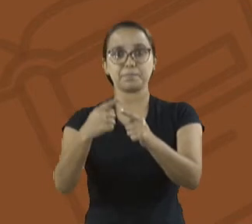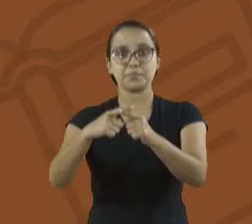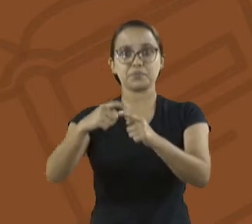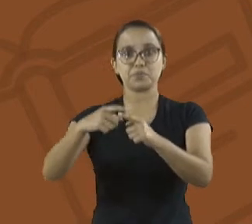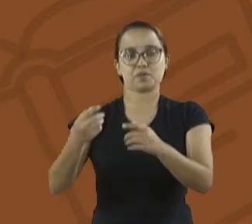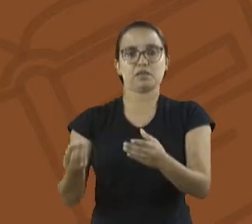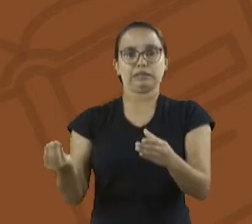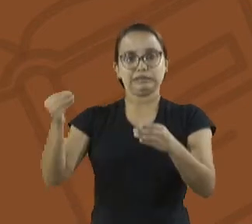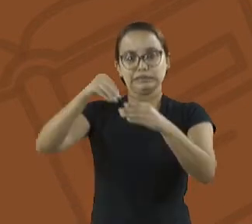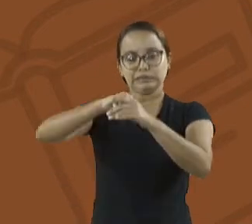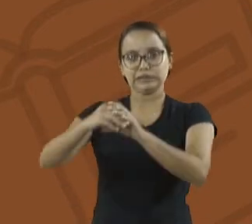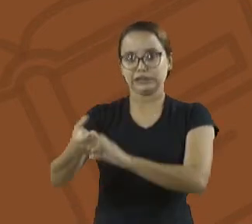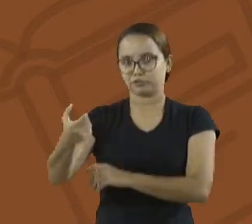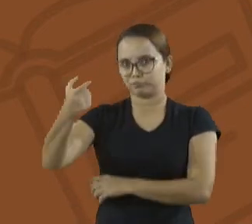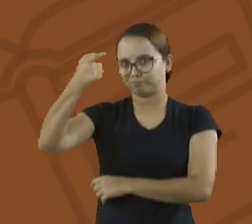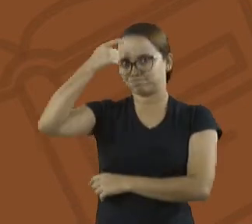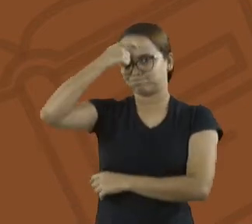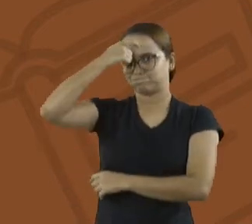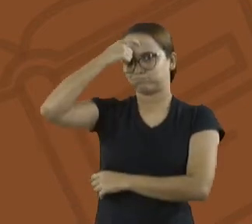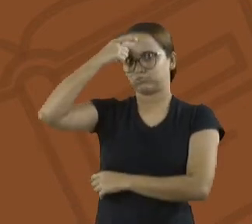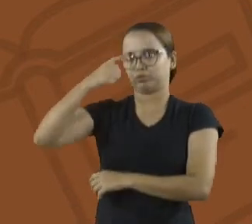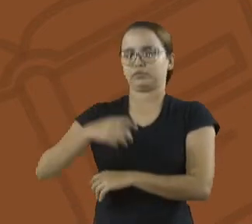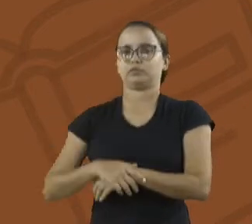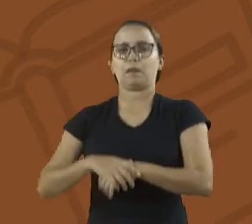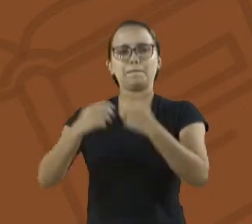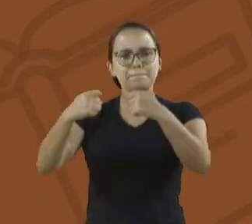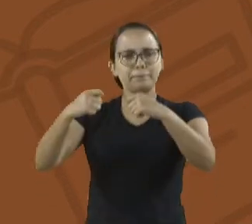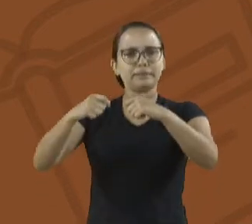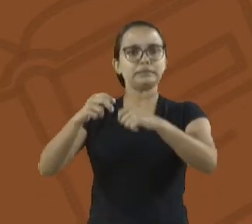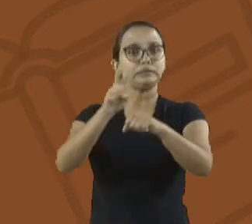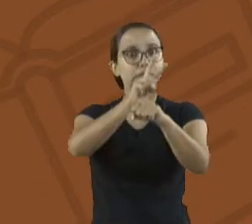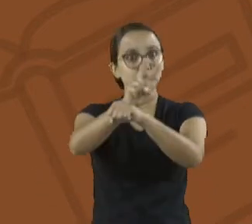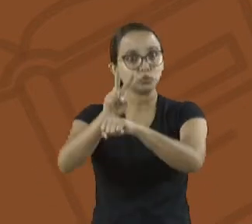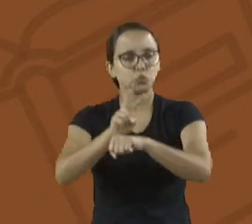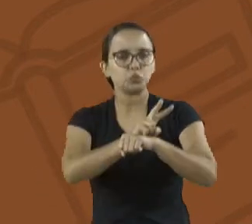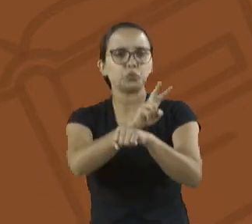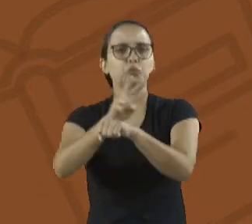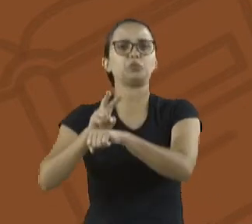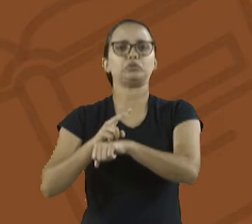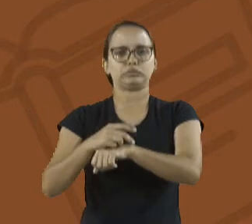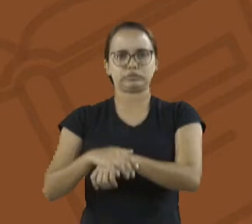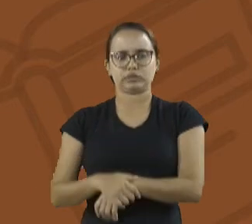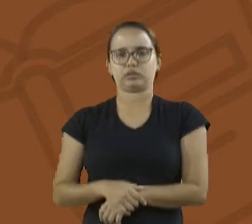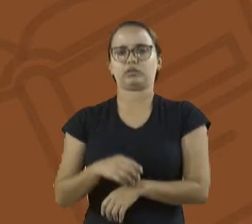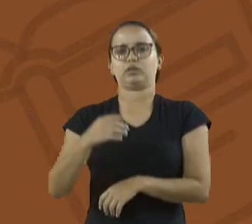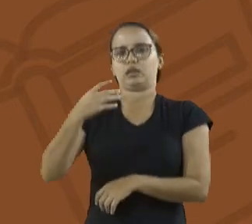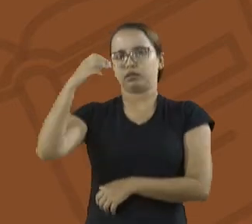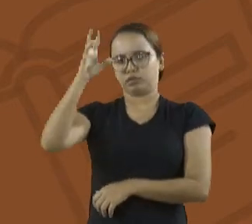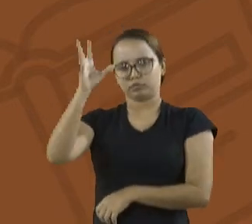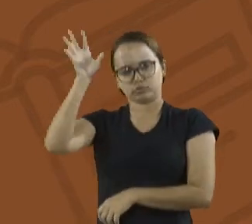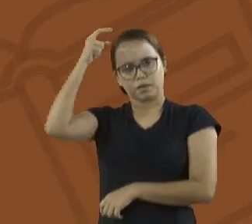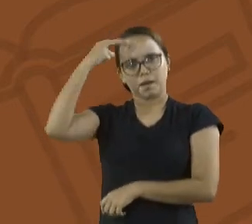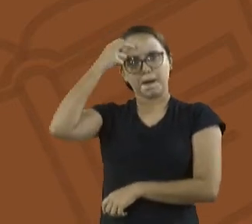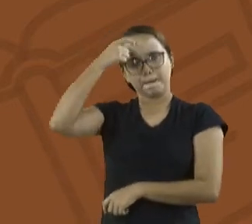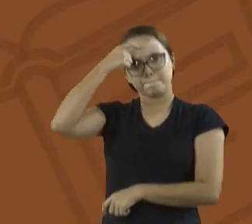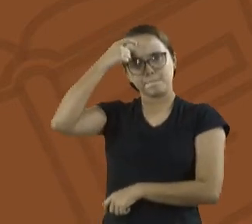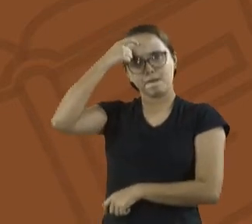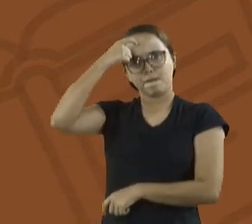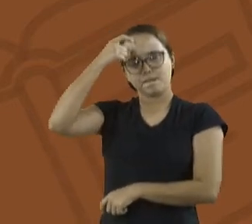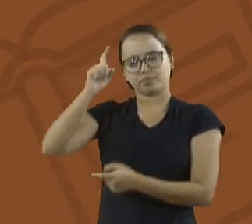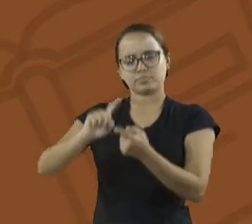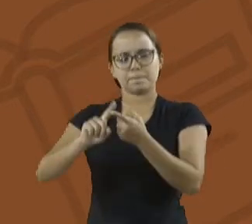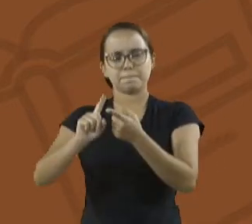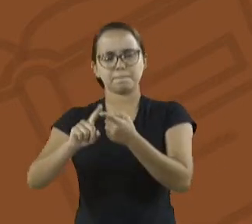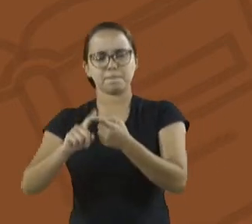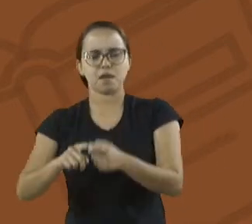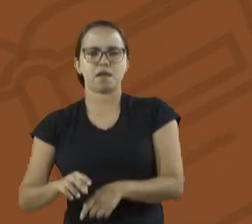tem que não só cuidar do nosso coração, a gente também tem que amar, a gente também tem que tratar bem as pessoas, tem que cuidar de casa, das pessoas